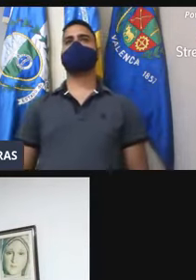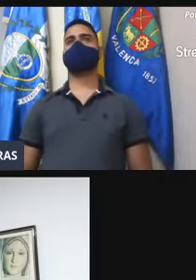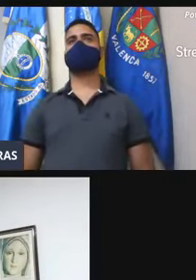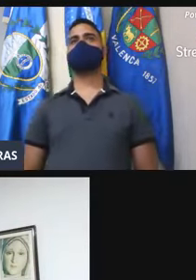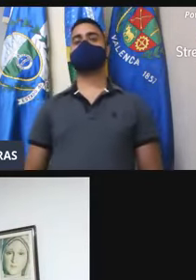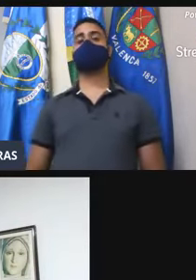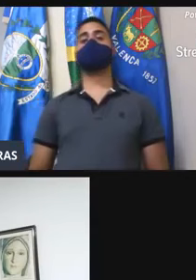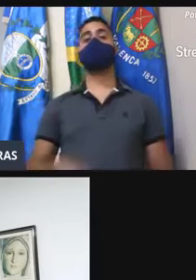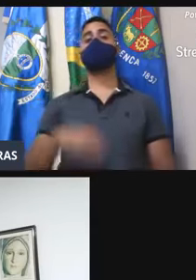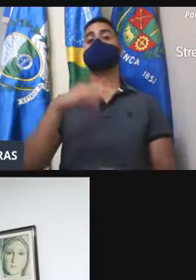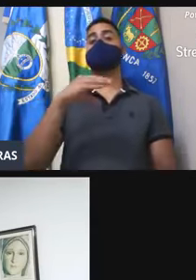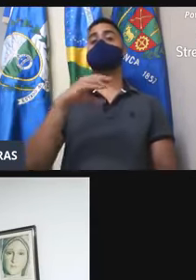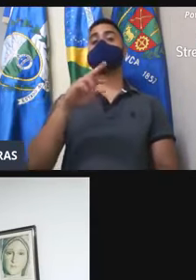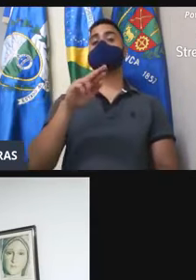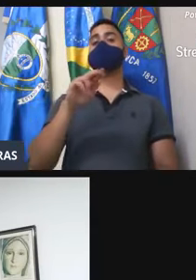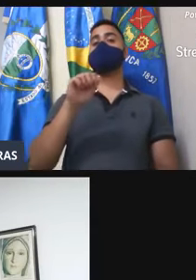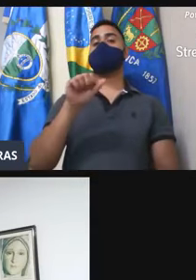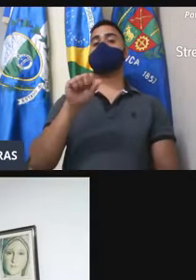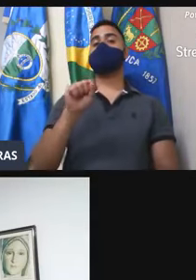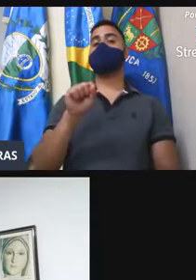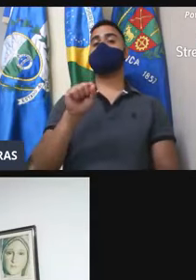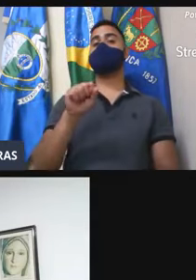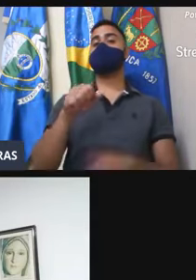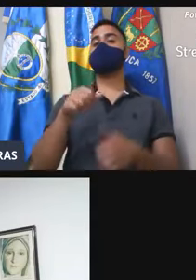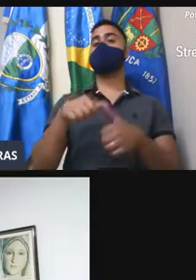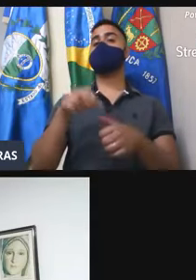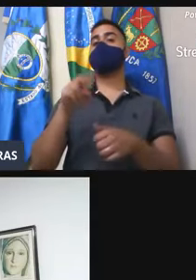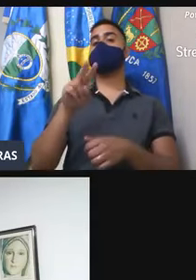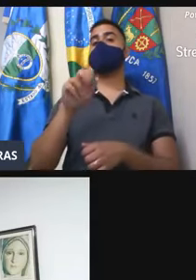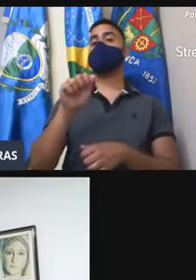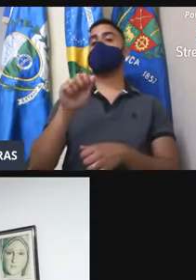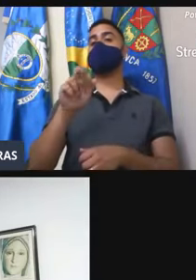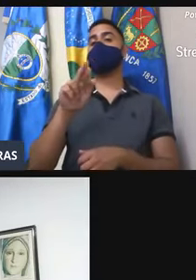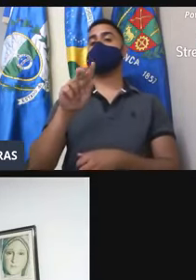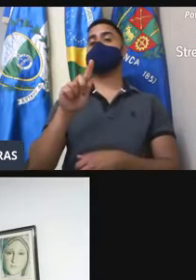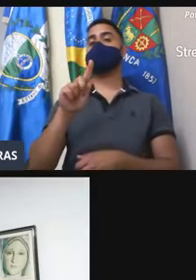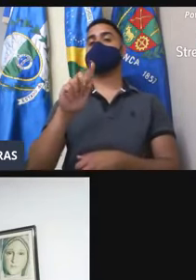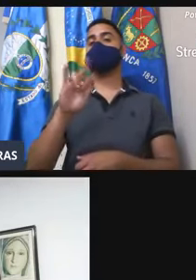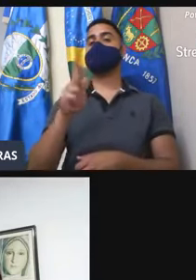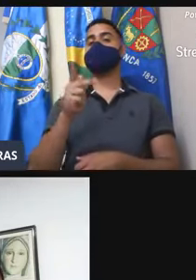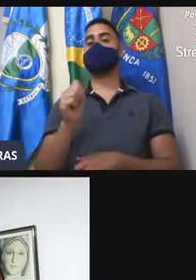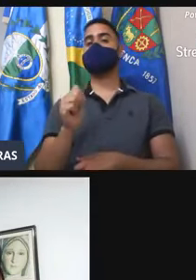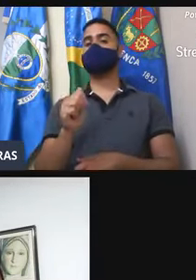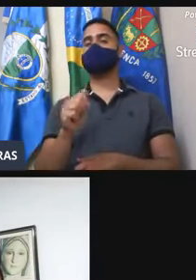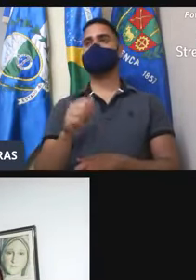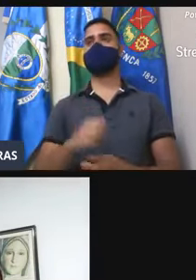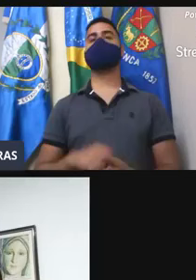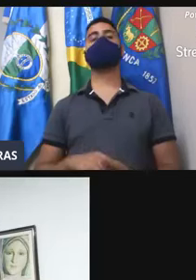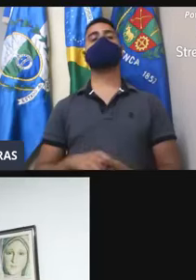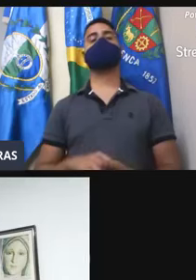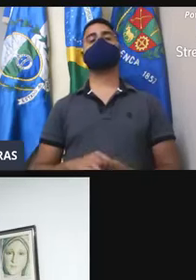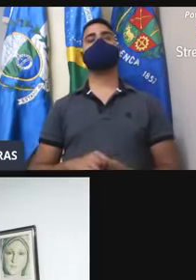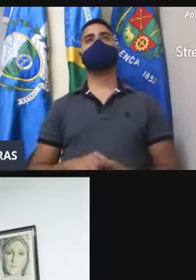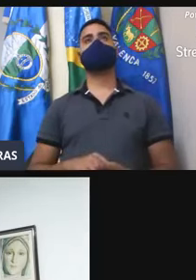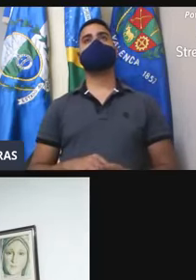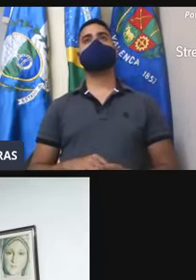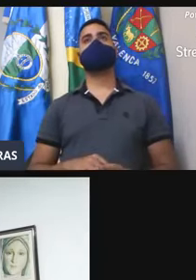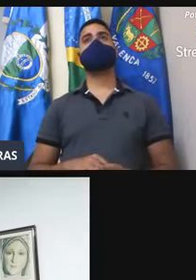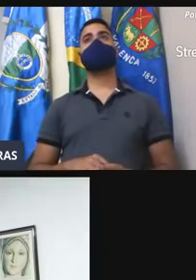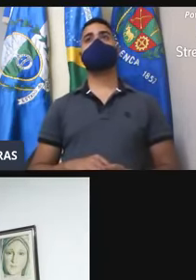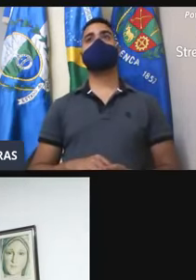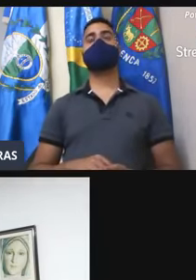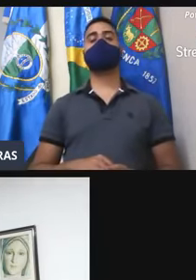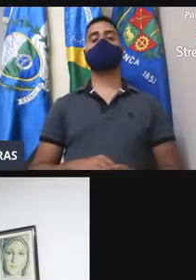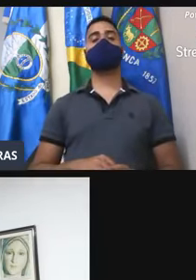Oh, o CRAS Varginha, a situação da obra do CRAS Varginha e do CRAS de Paraná, né? Inclusive